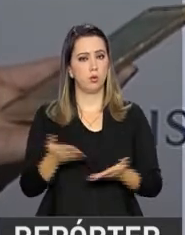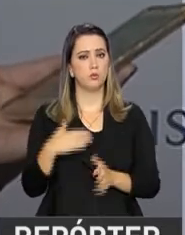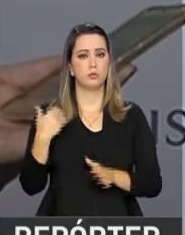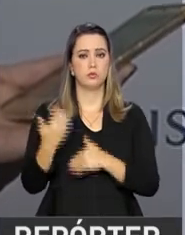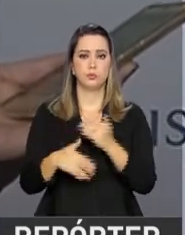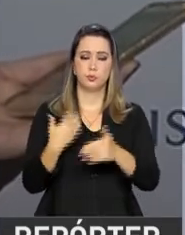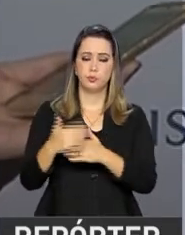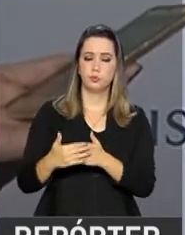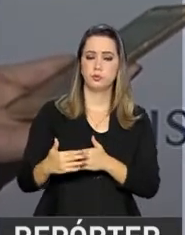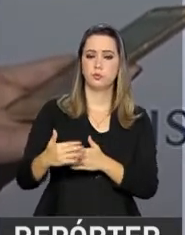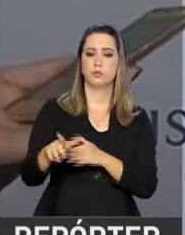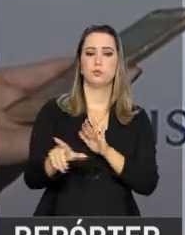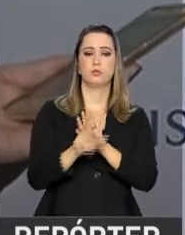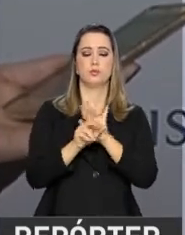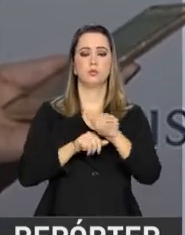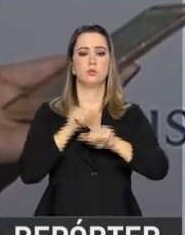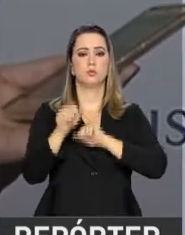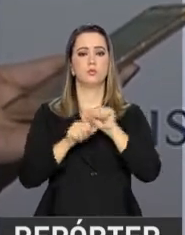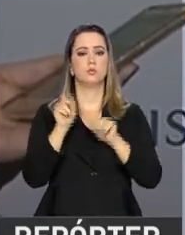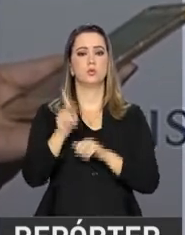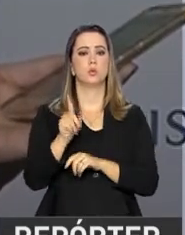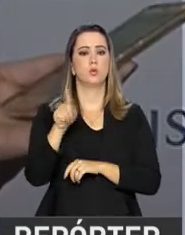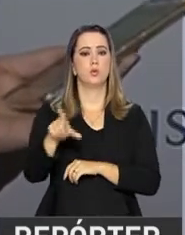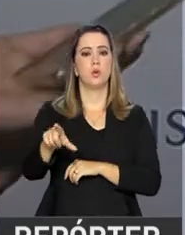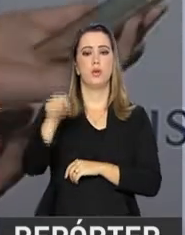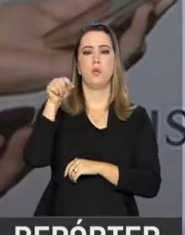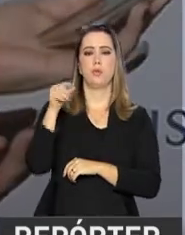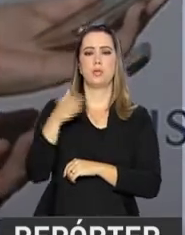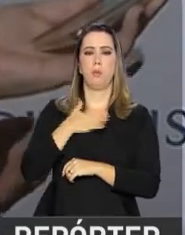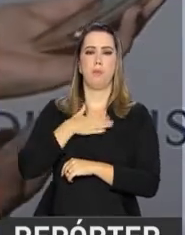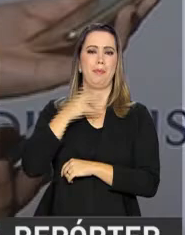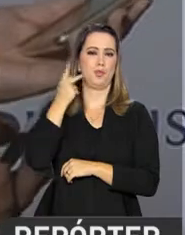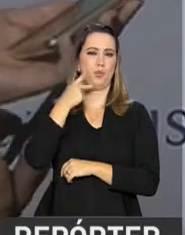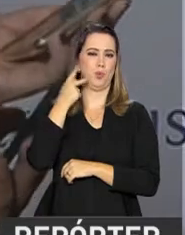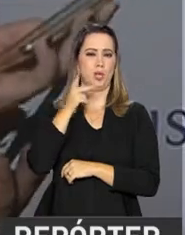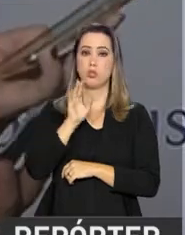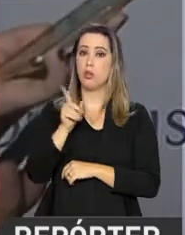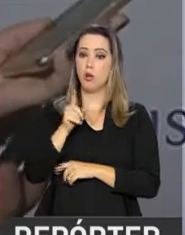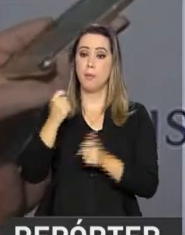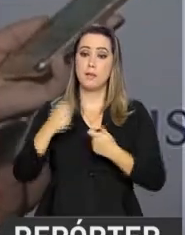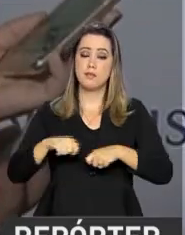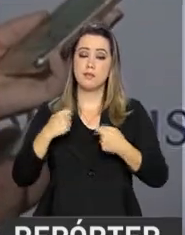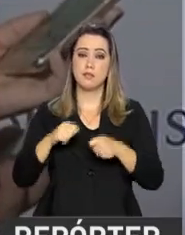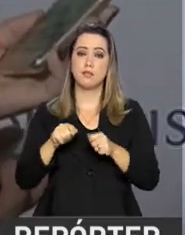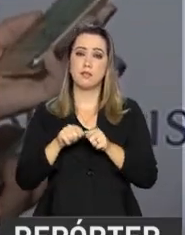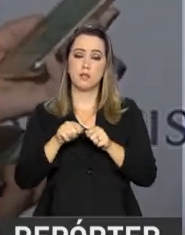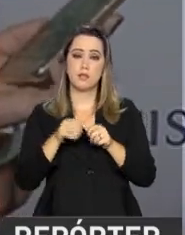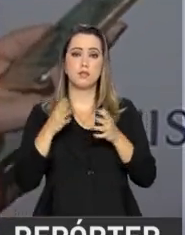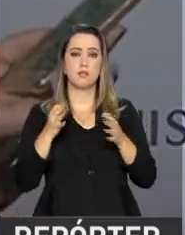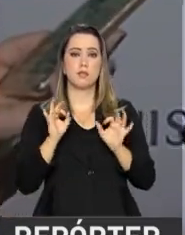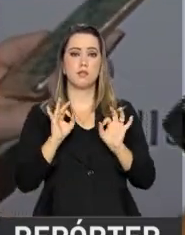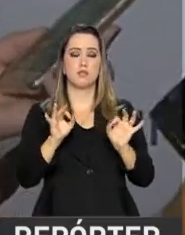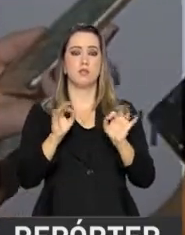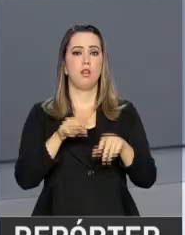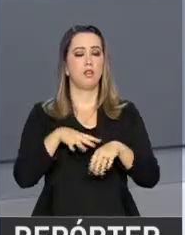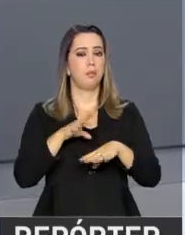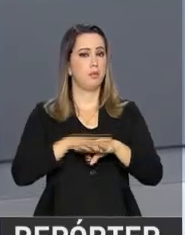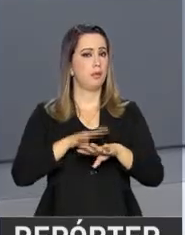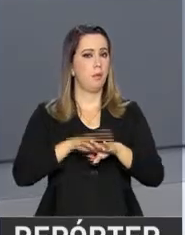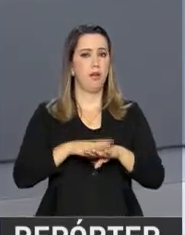a reforma da Previdência não é uma opção política, é uma necessidade quase que